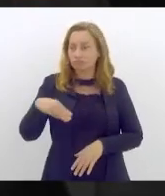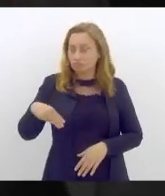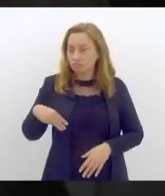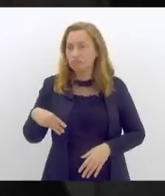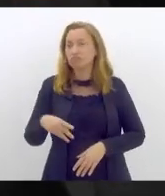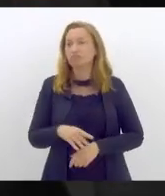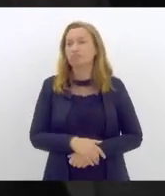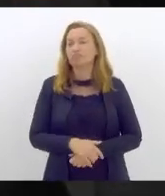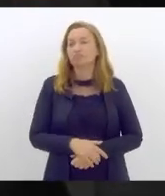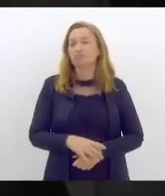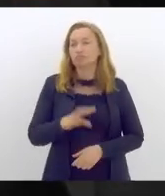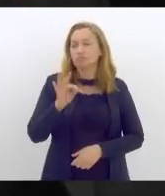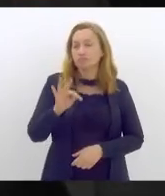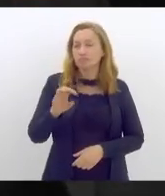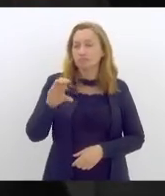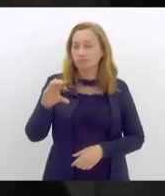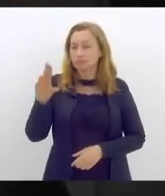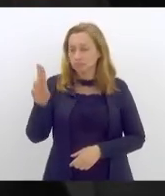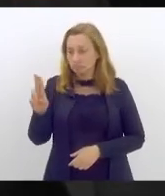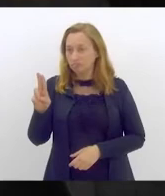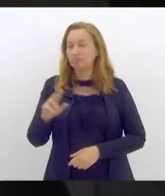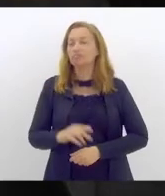do TCU